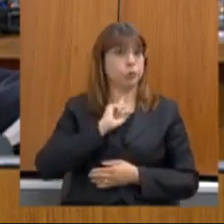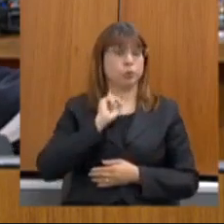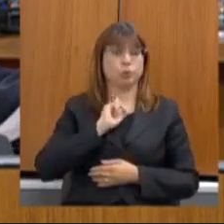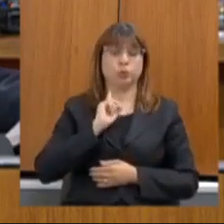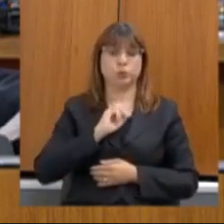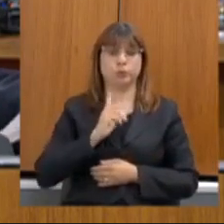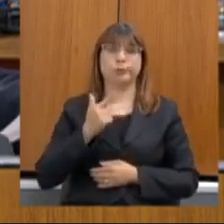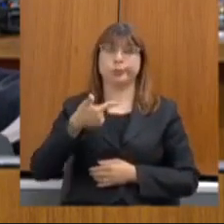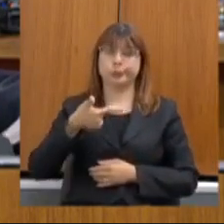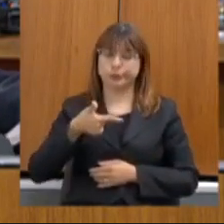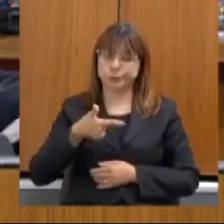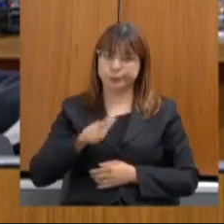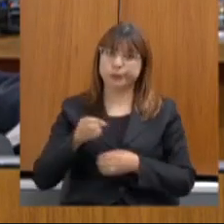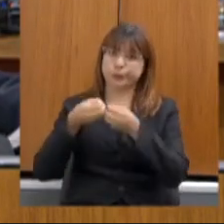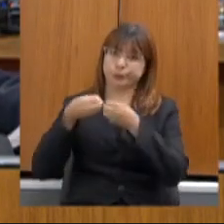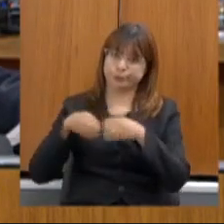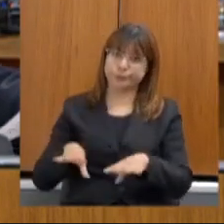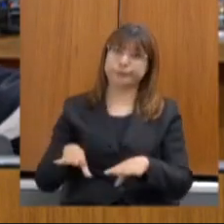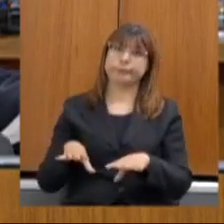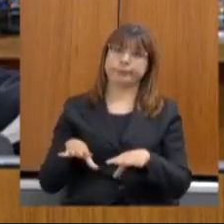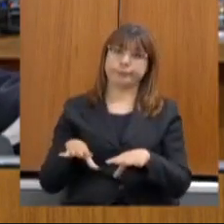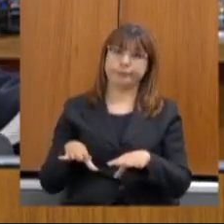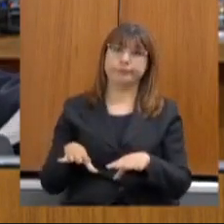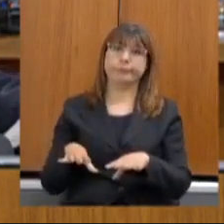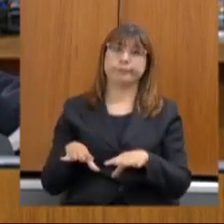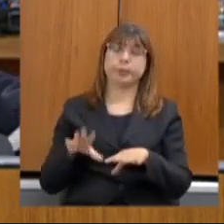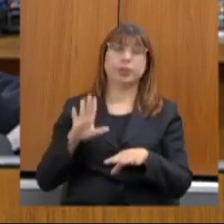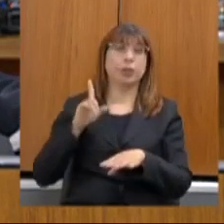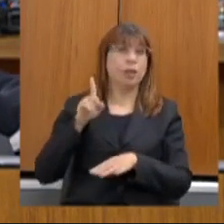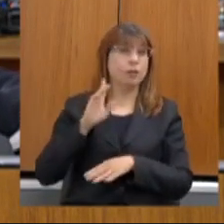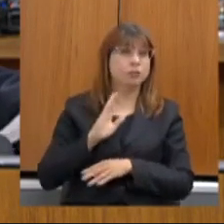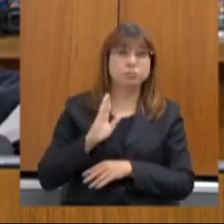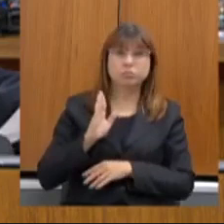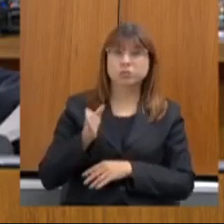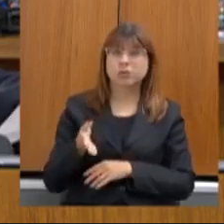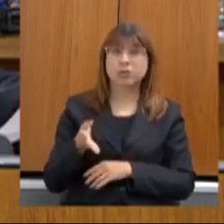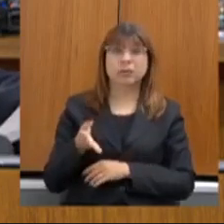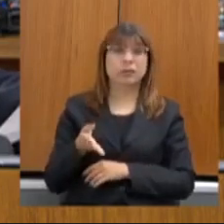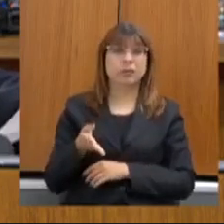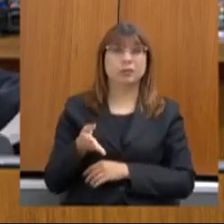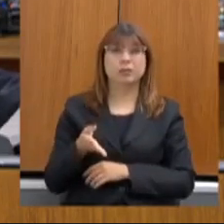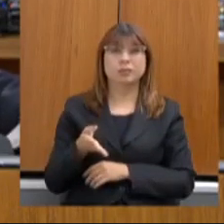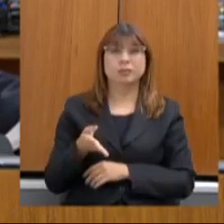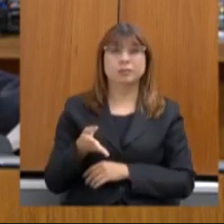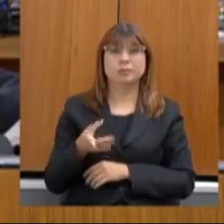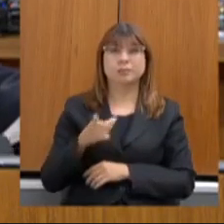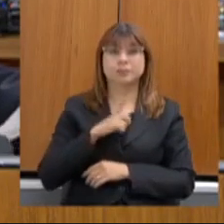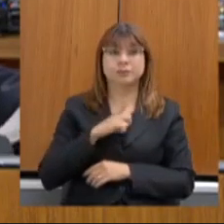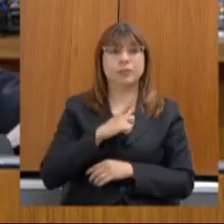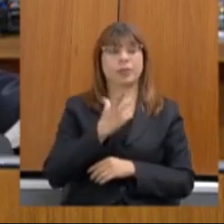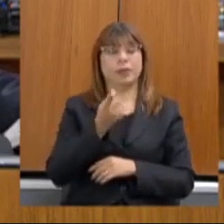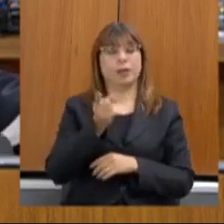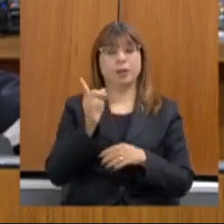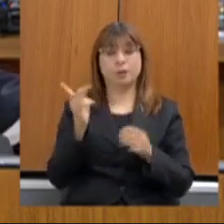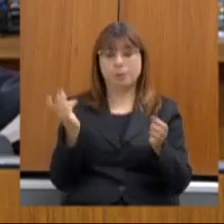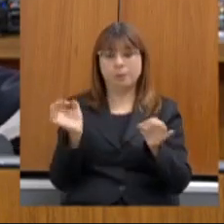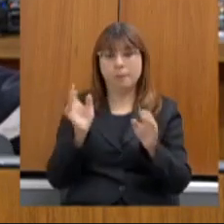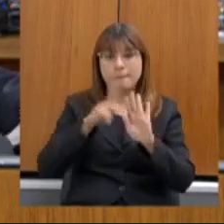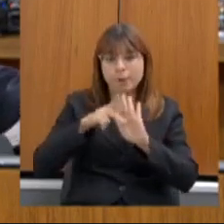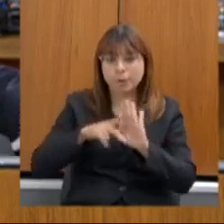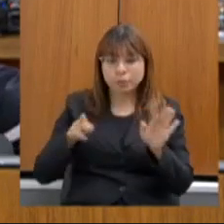Minas mais uma vez tá sendo prejudicada lá já tem dezenas de plantas instaladas